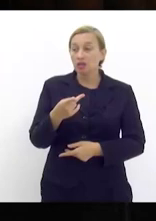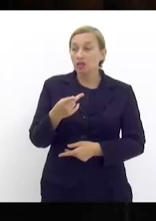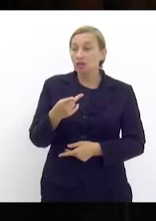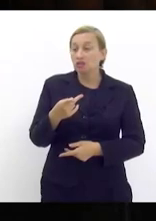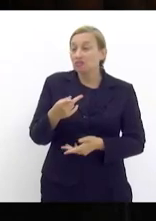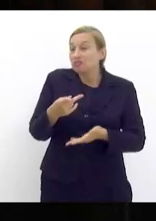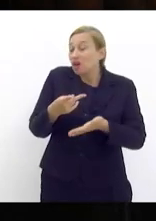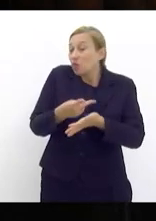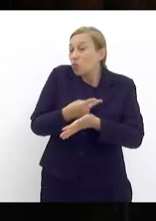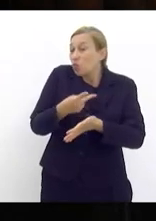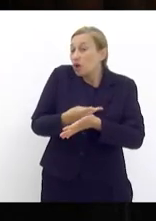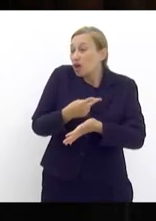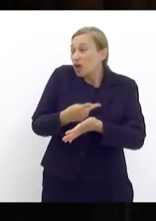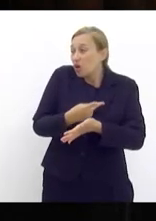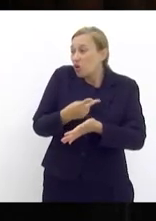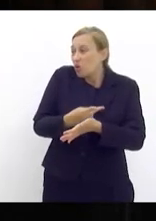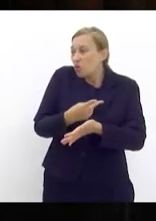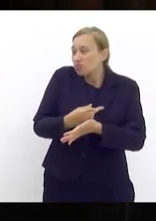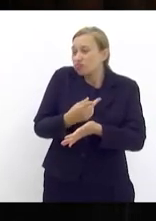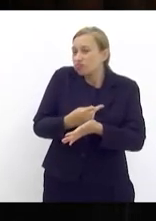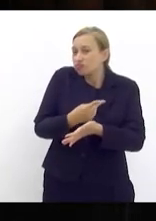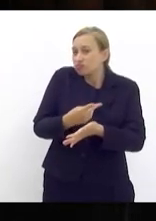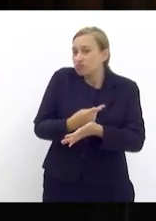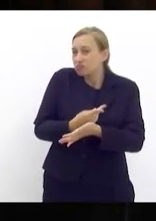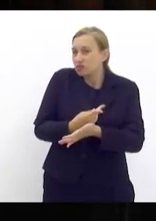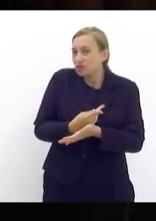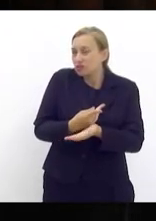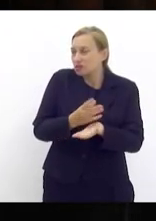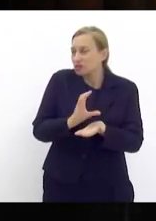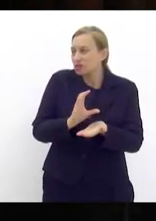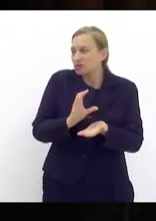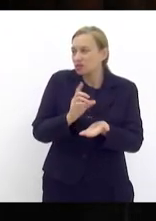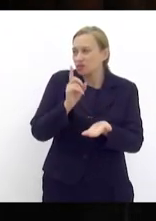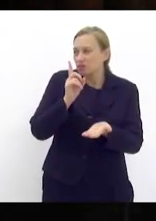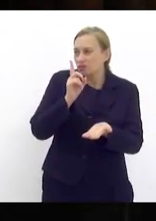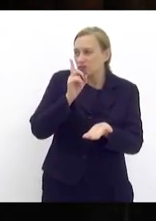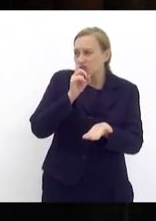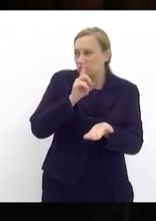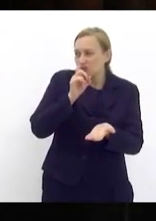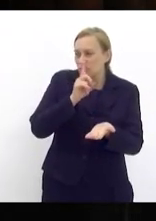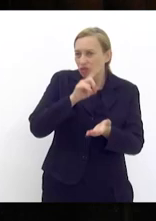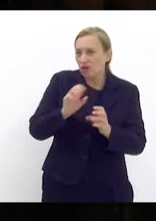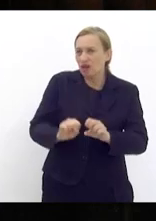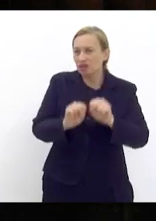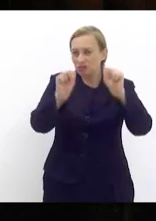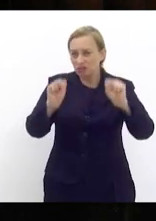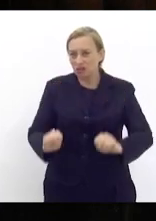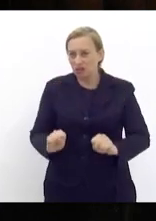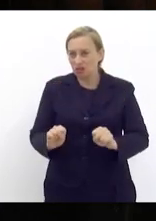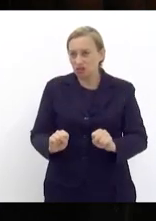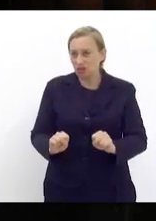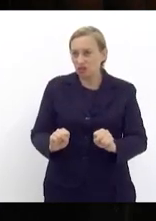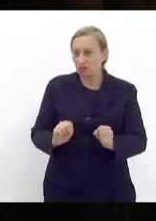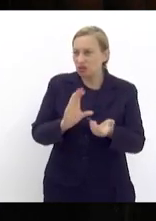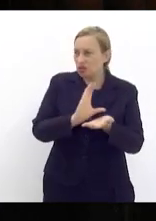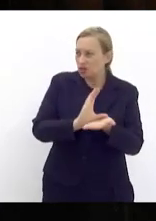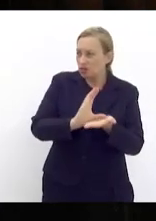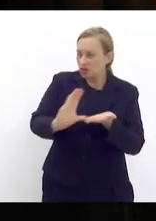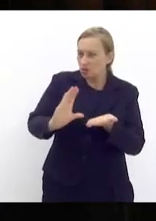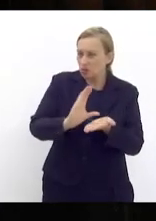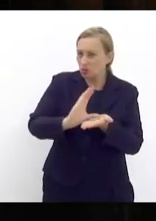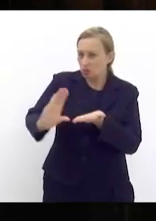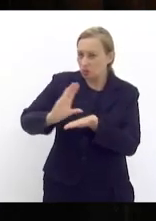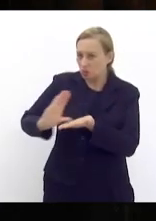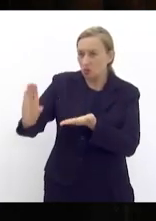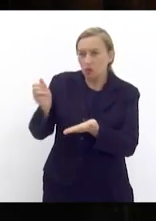de processamento desses benefícios. Uma desorganização que está prejudicando